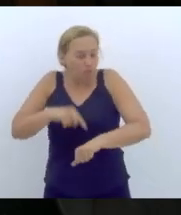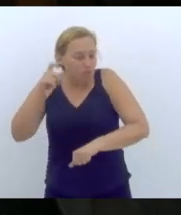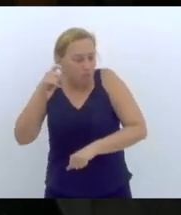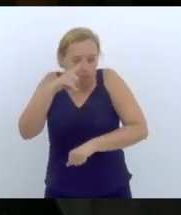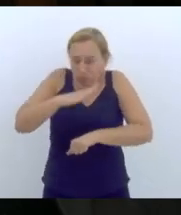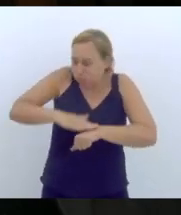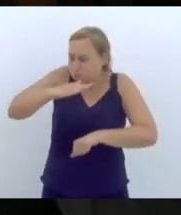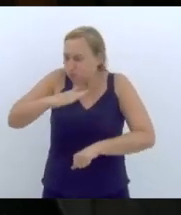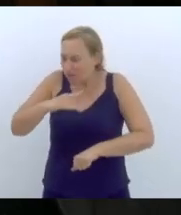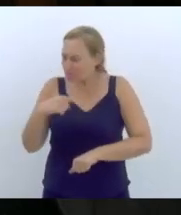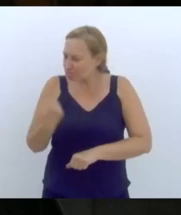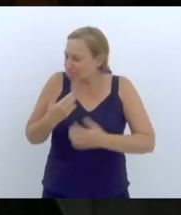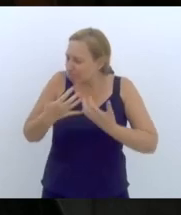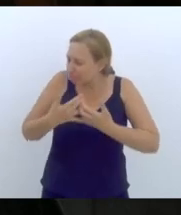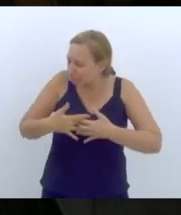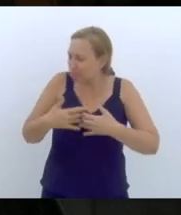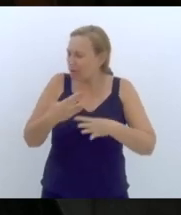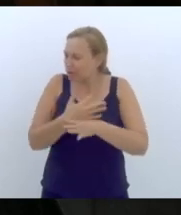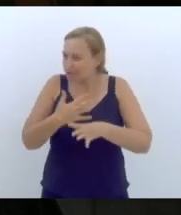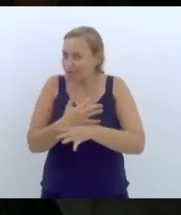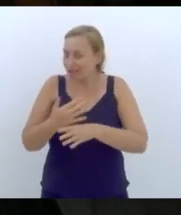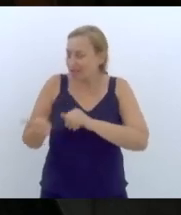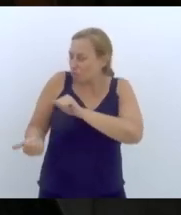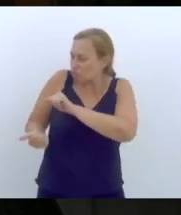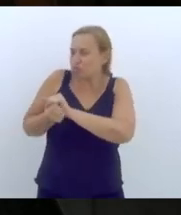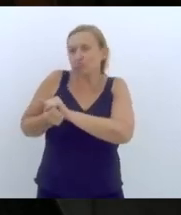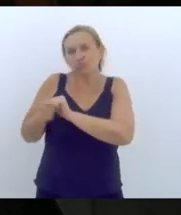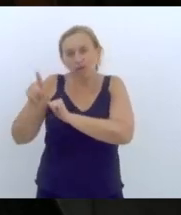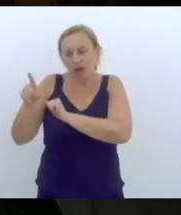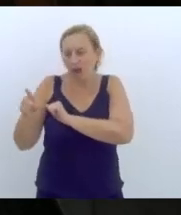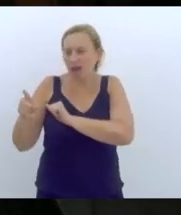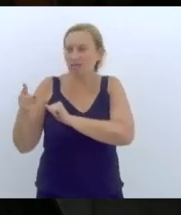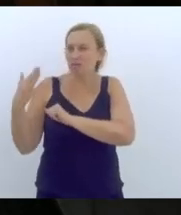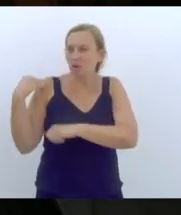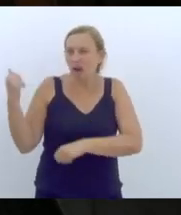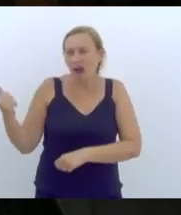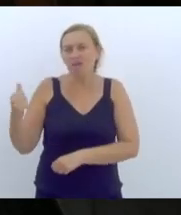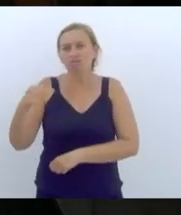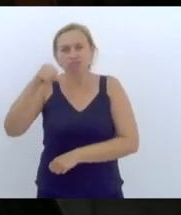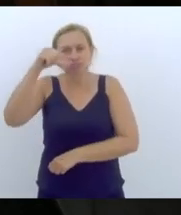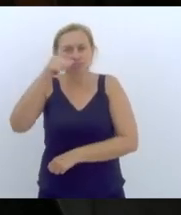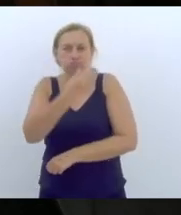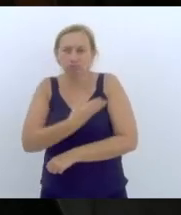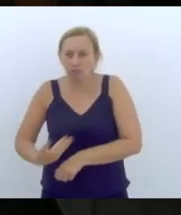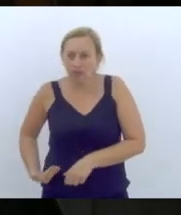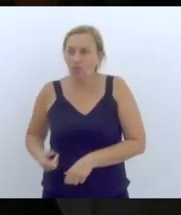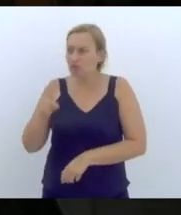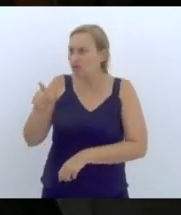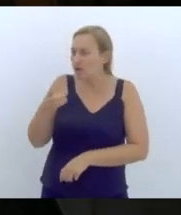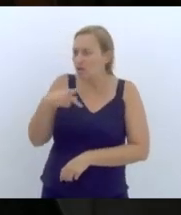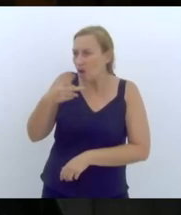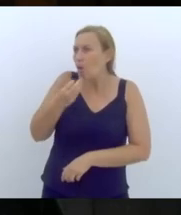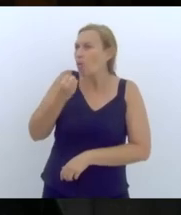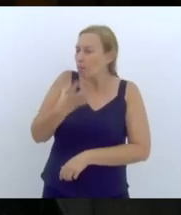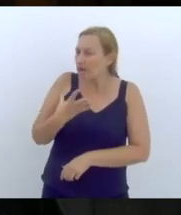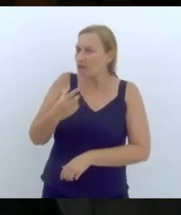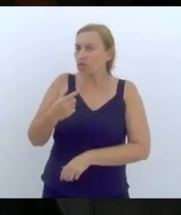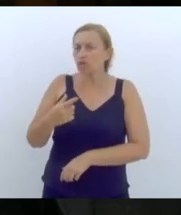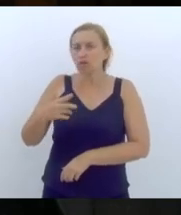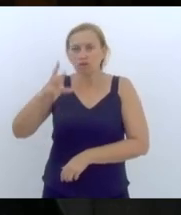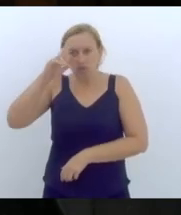difíceis da nossa cidade. Você esteve lá ombro a ombro, do meu lado, do lado do governador, como você falou muito bem, do lado do nosso